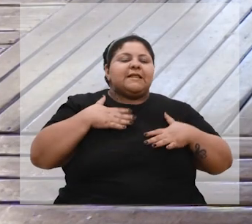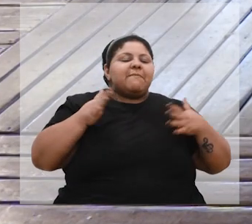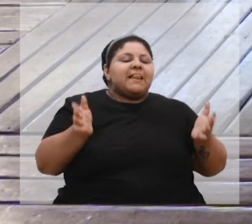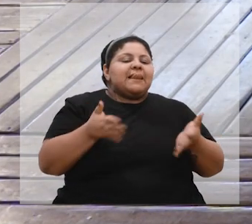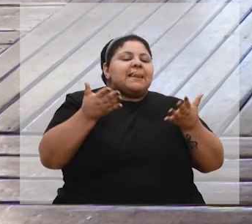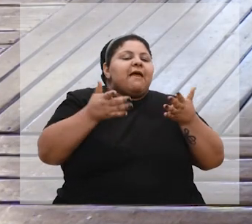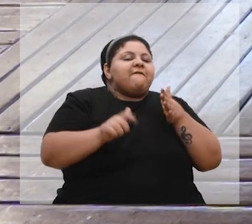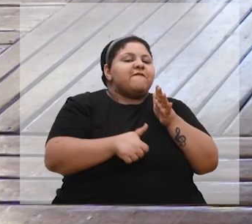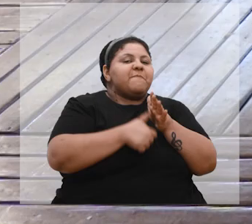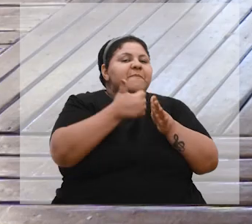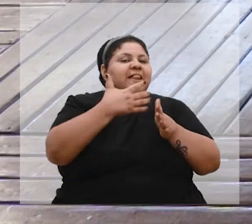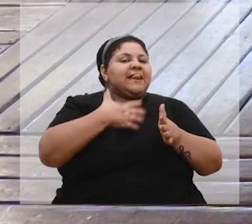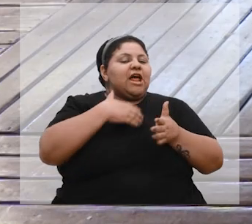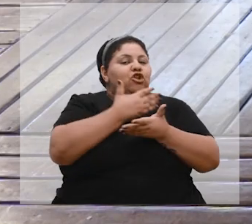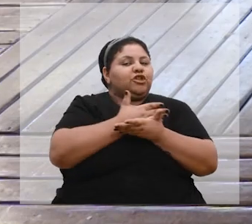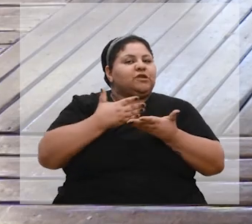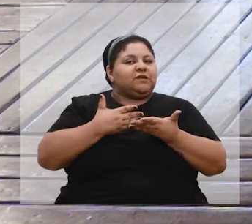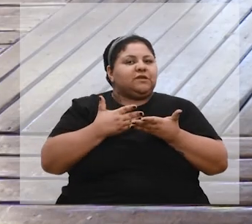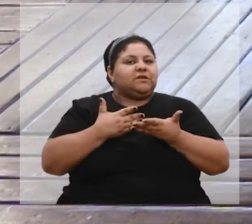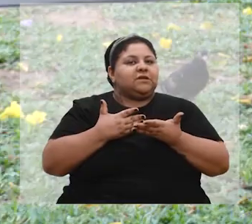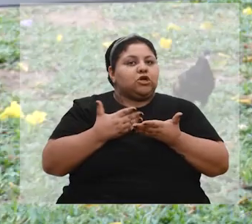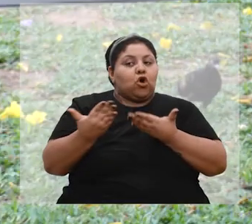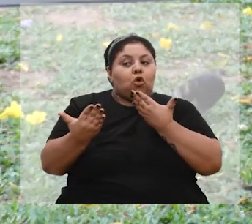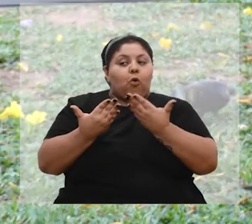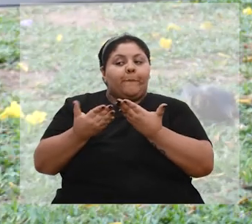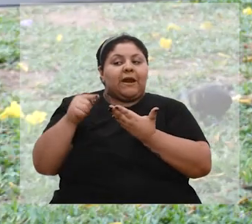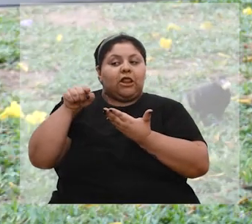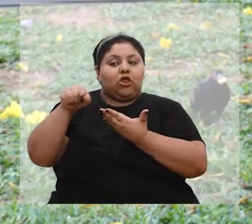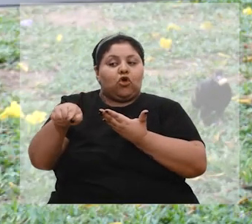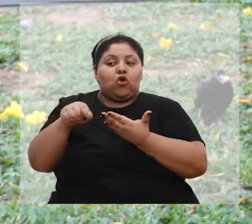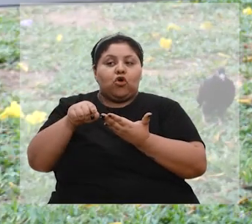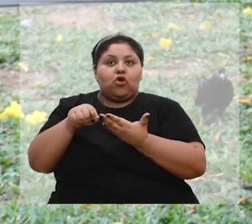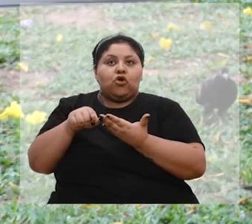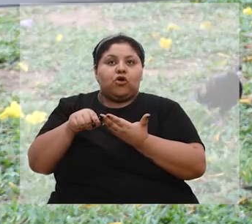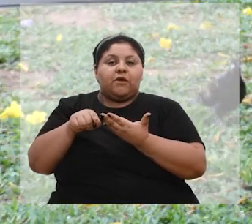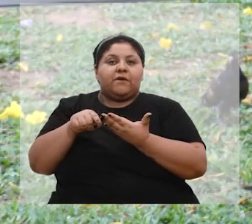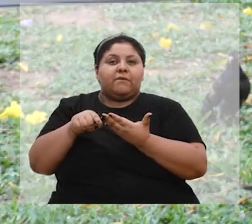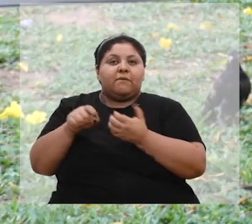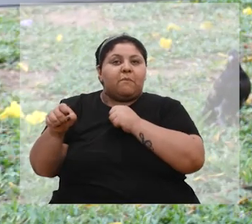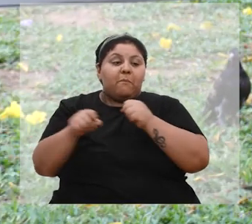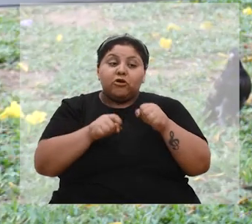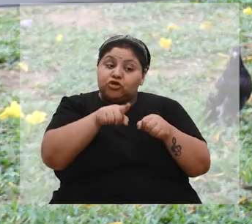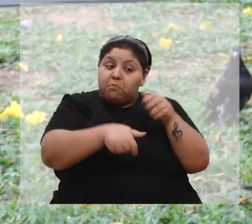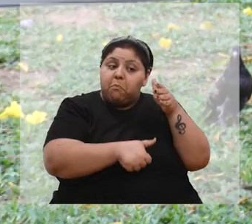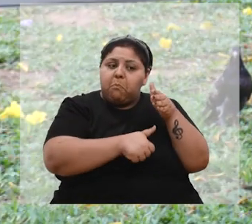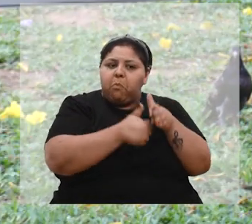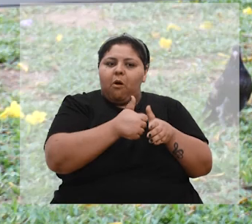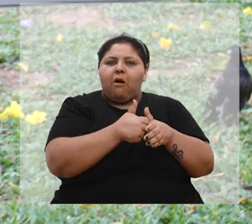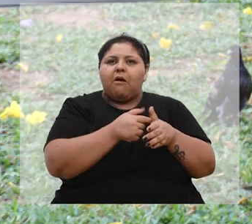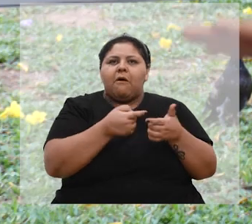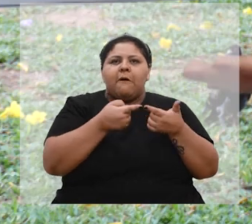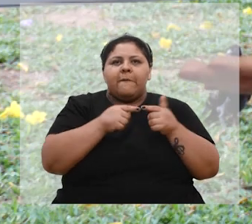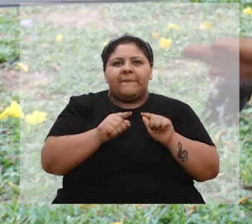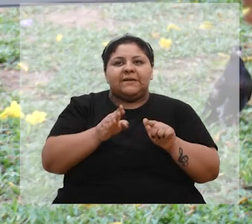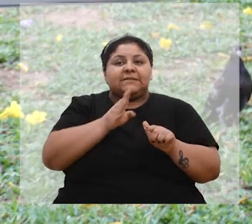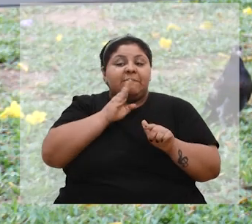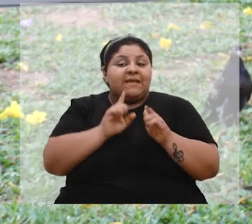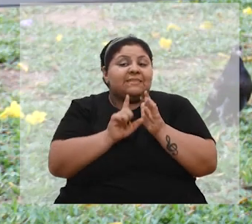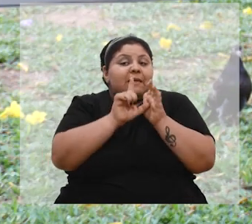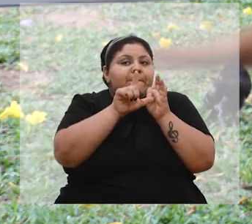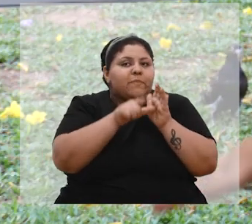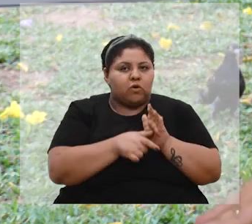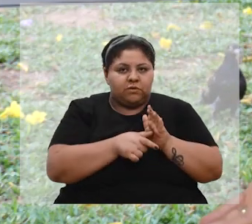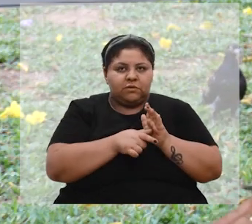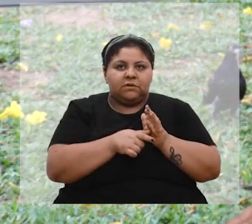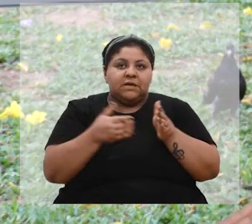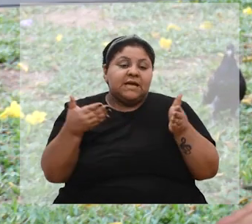ela nos coloca num lugar mais aconchegante de início do que a coisa que vai vir, que eu não pode ser muito boa, mas eu só